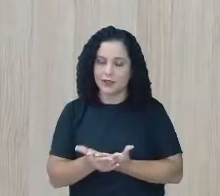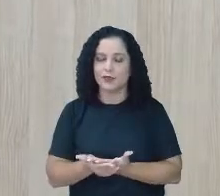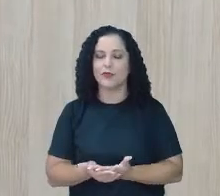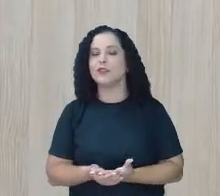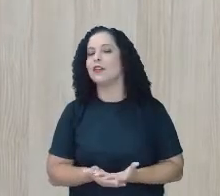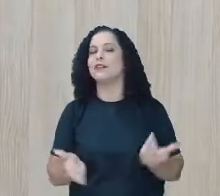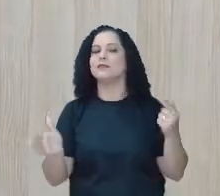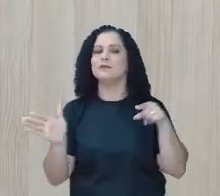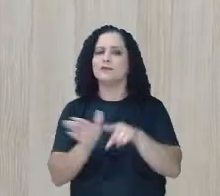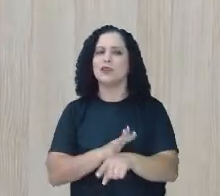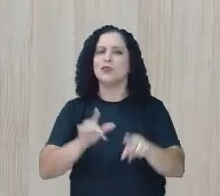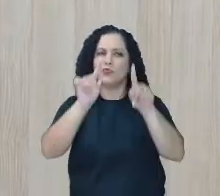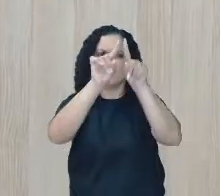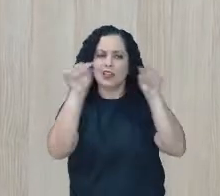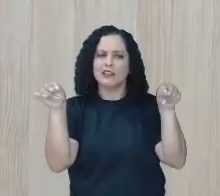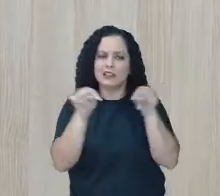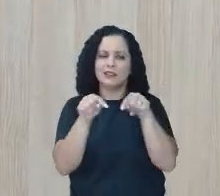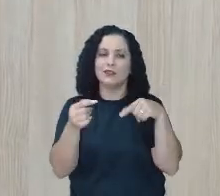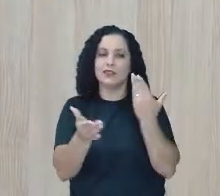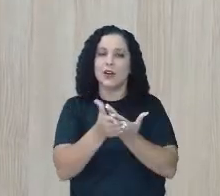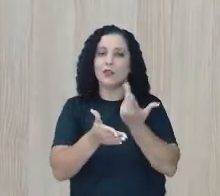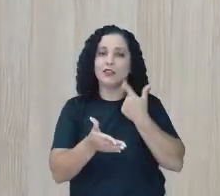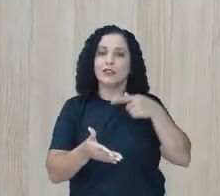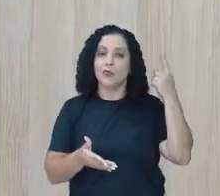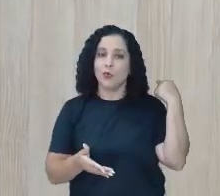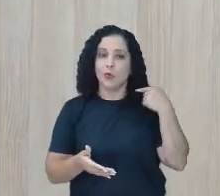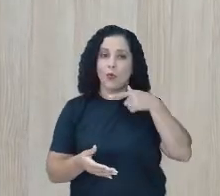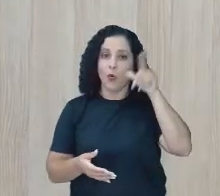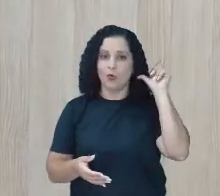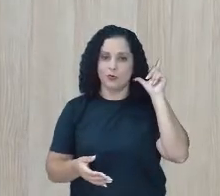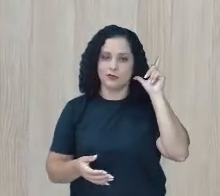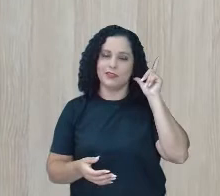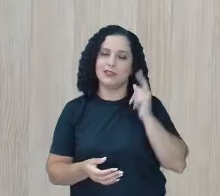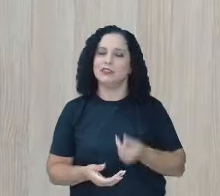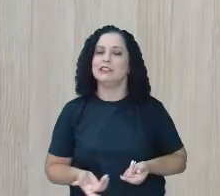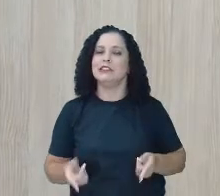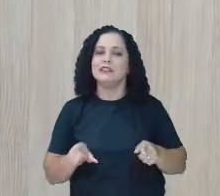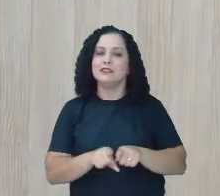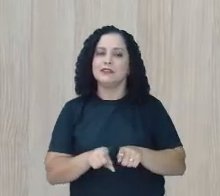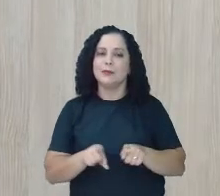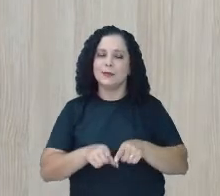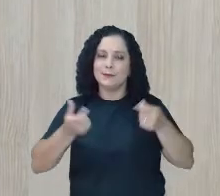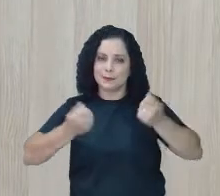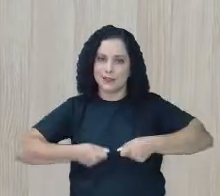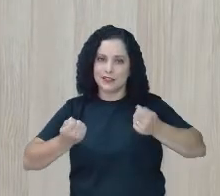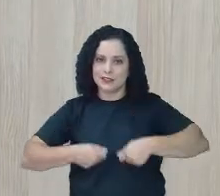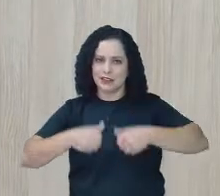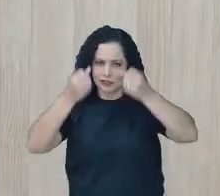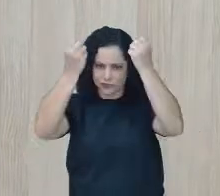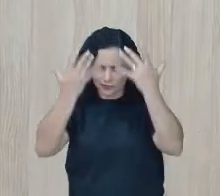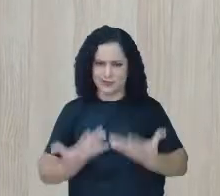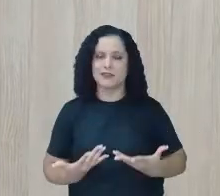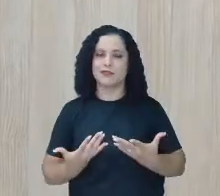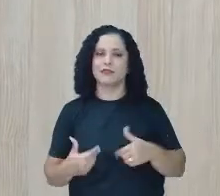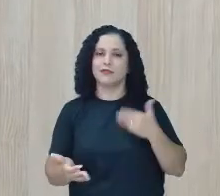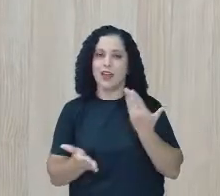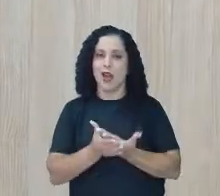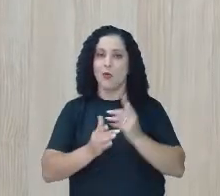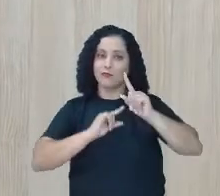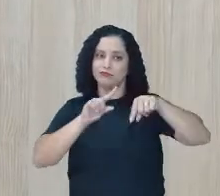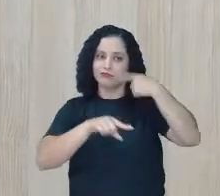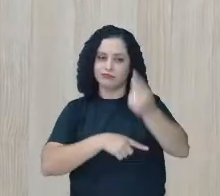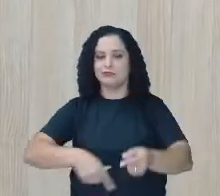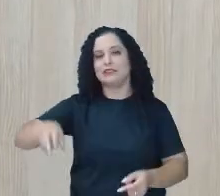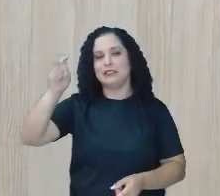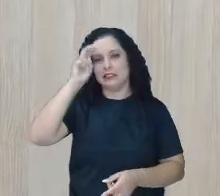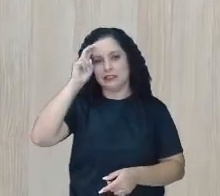que essa pergunta sobre triângulo surgiu na aula de ontem. E uma coisa curiosa é que a gente vai precisar dessa definição para a próxima aula de quinta-feira, que o professor